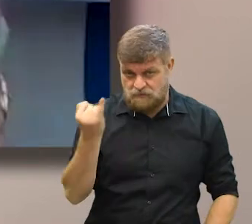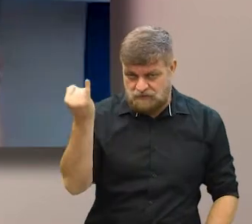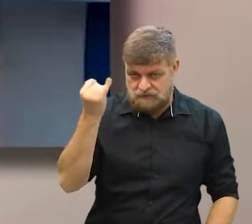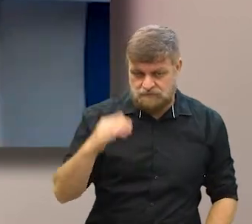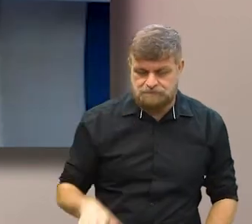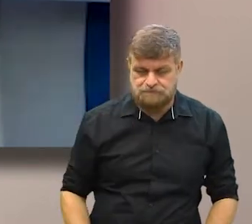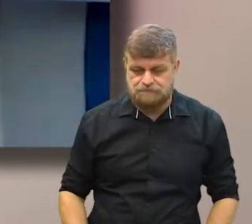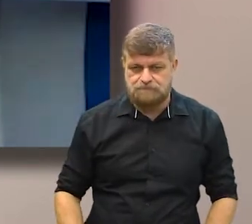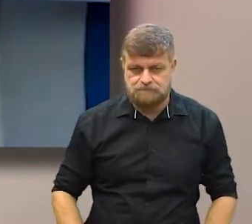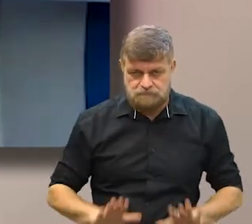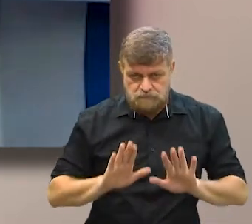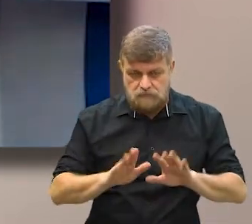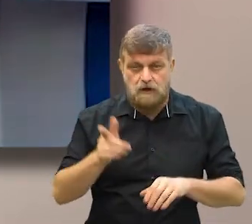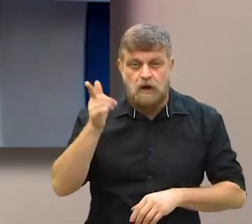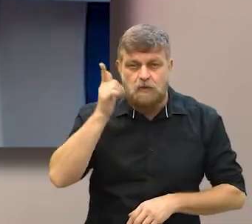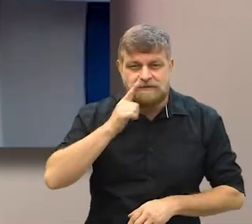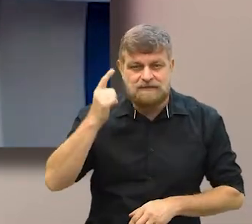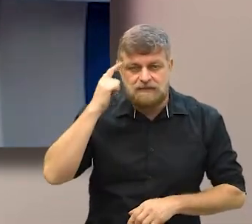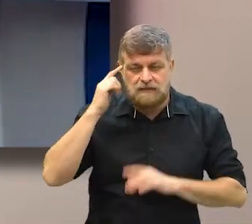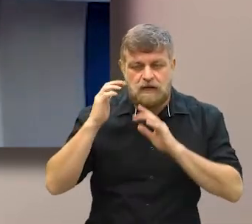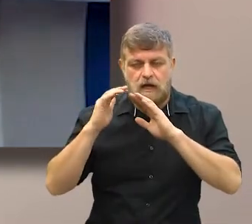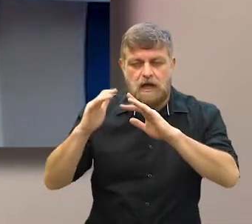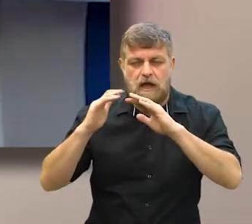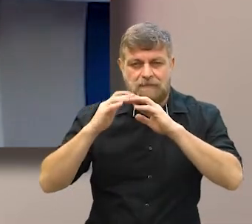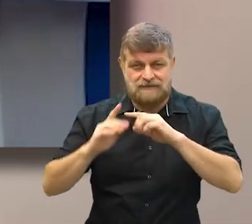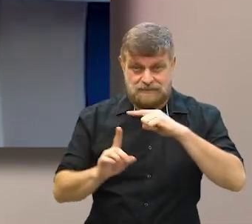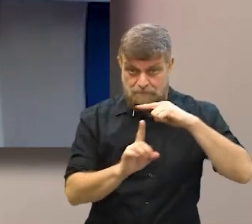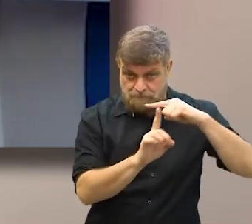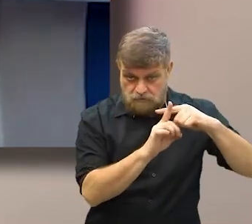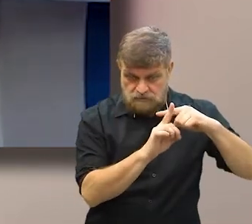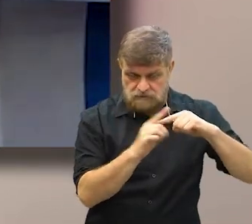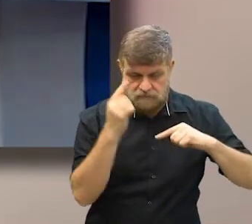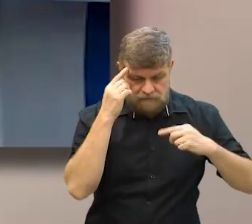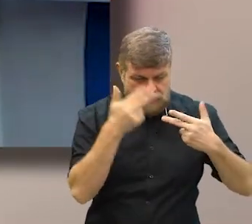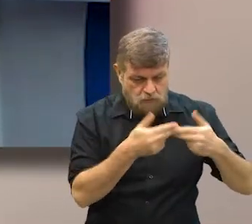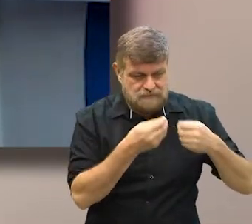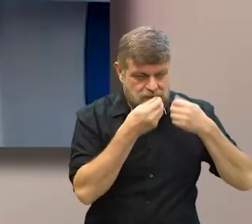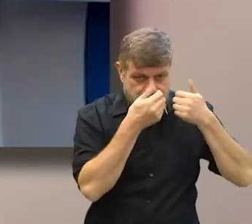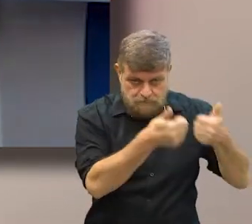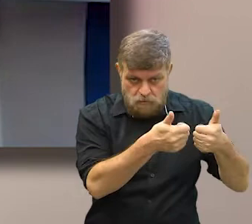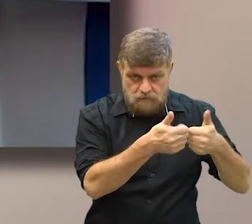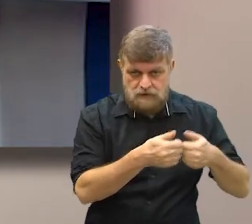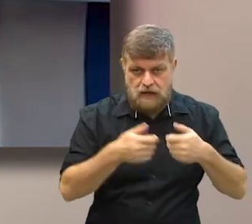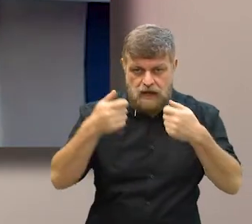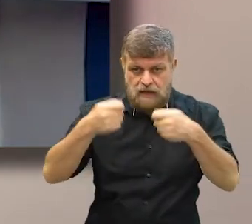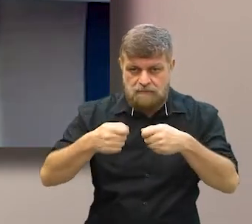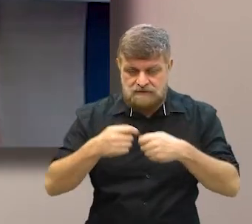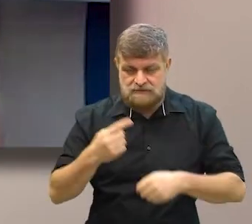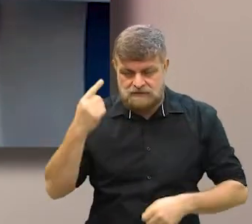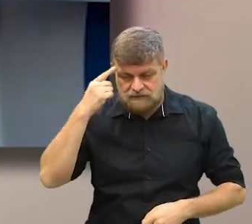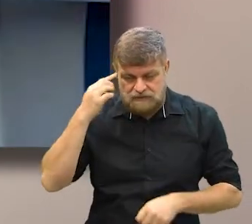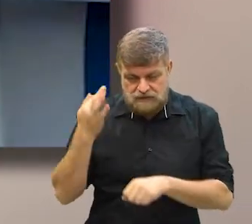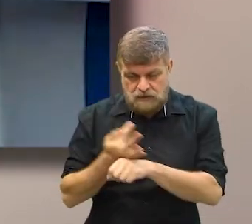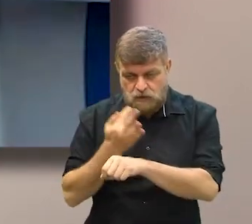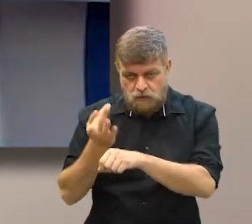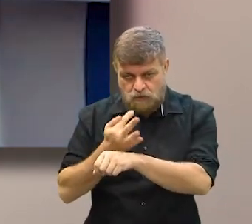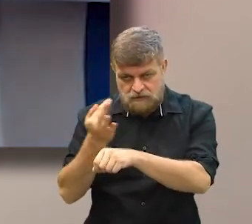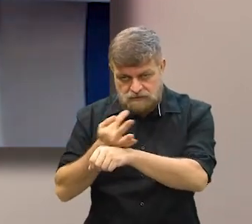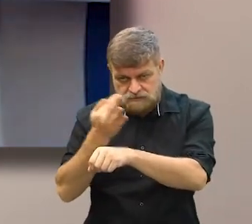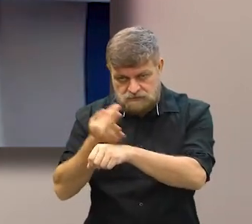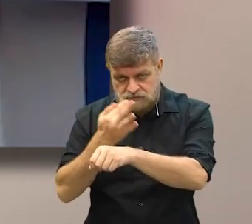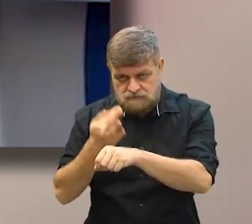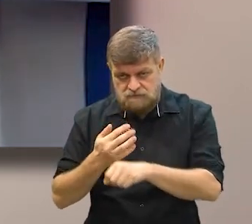importante. Para manter a sua mente mais positiva, você precisa colocar um